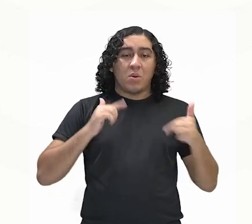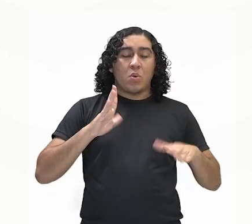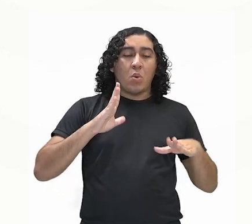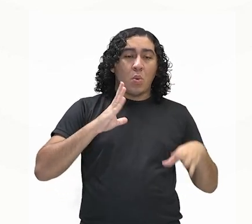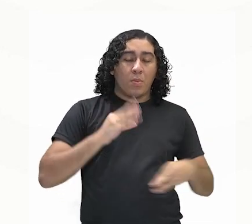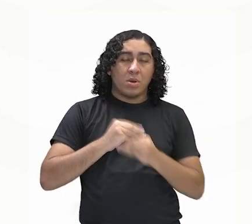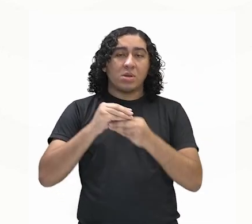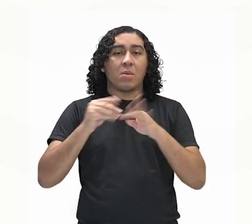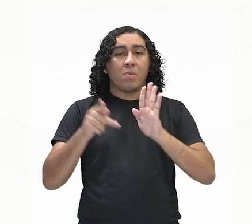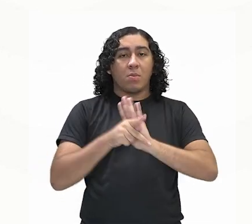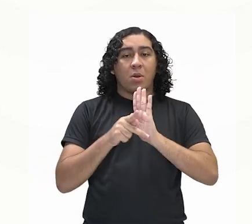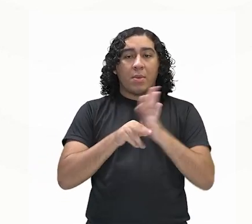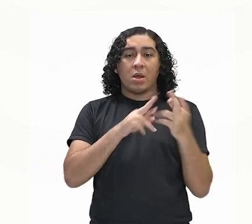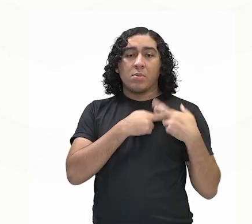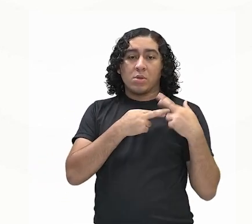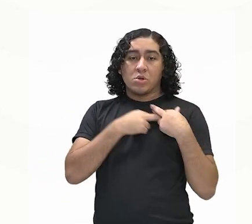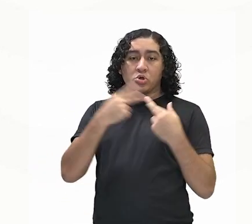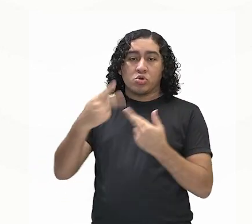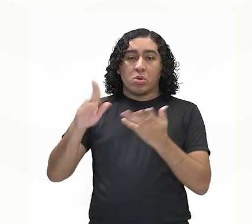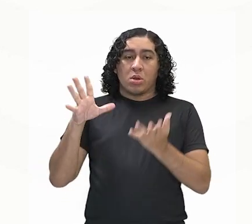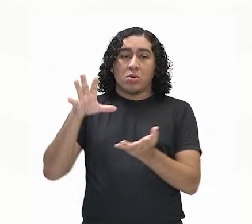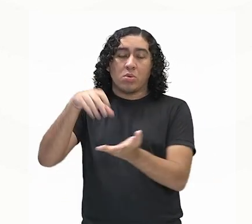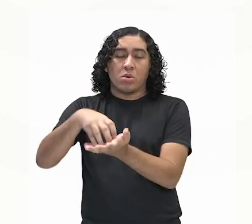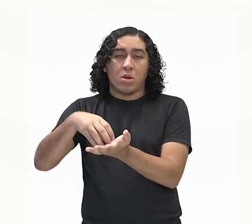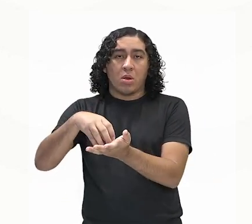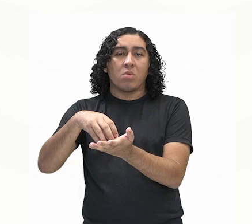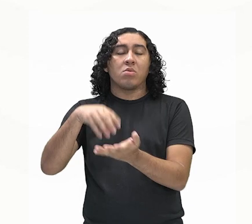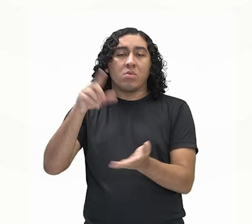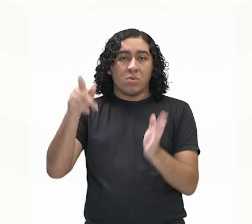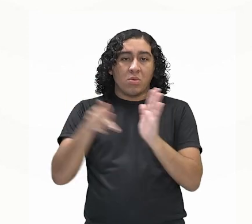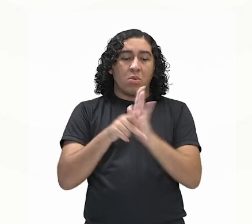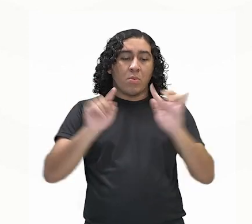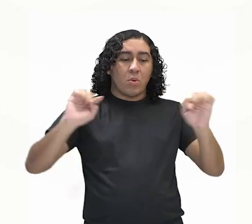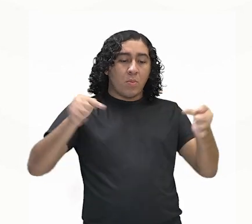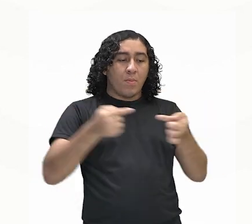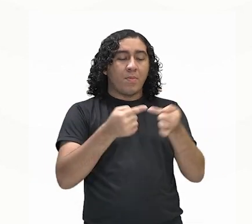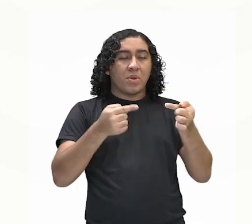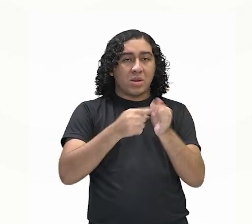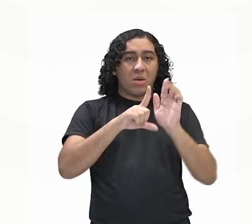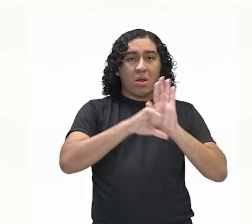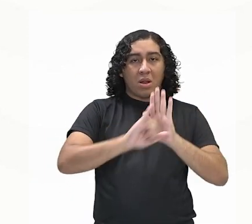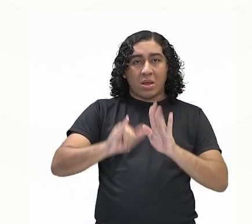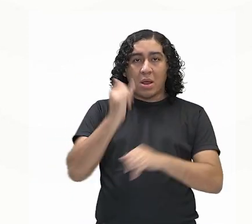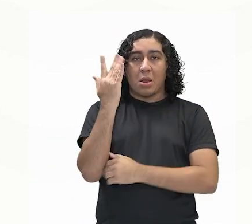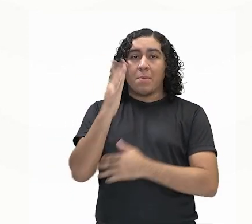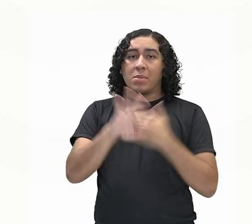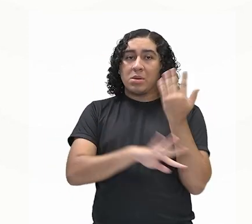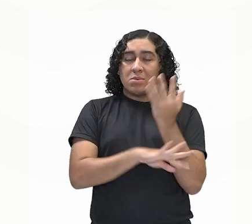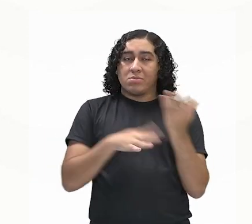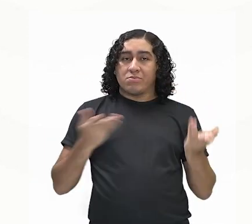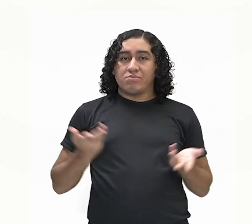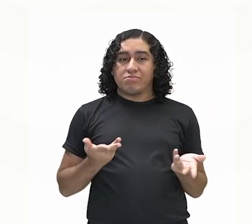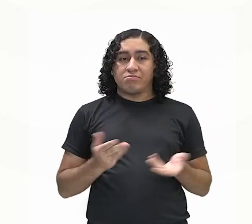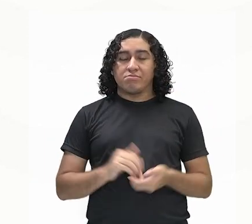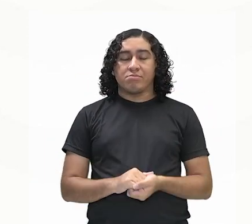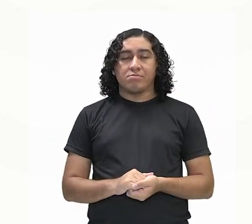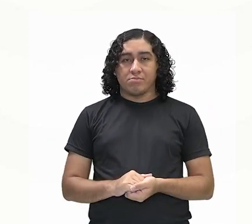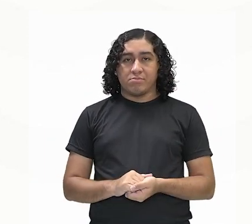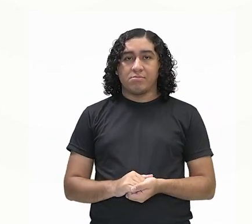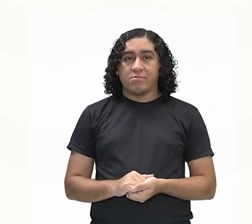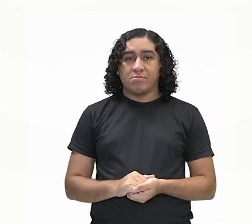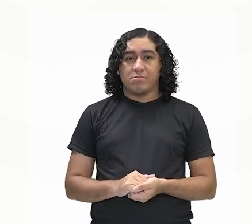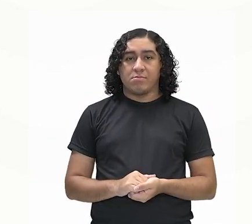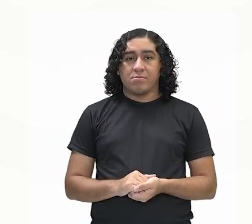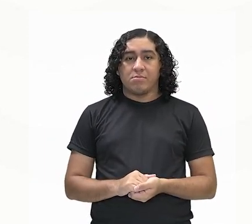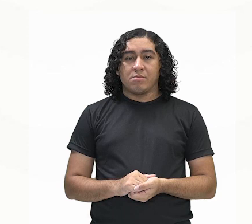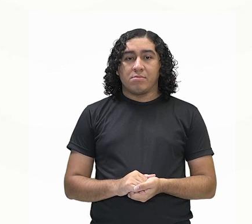de competência da União de conformidade com a legislação ambiental vigente, certo?